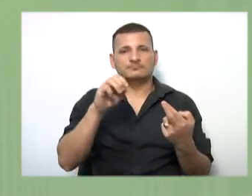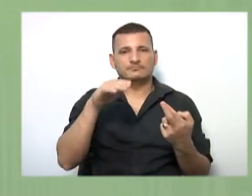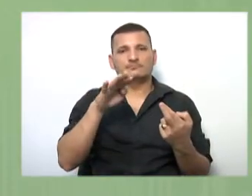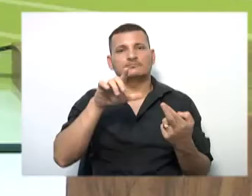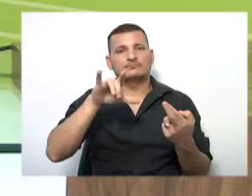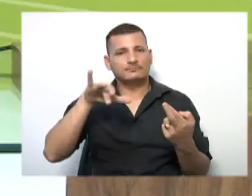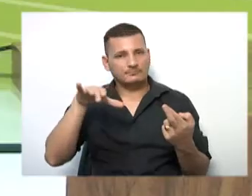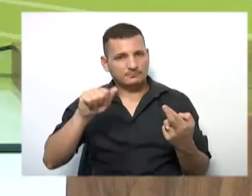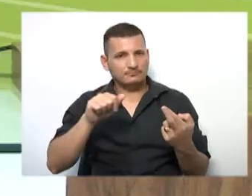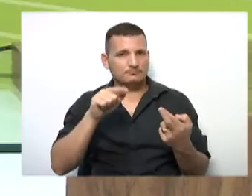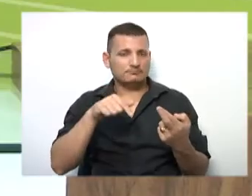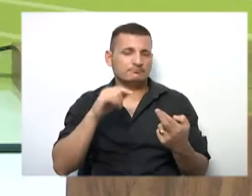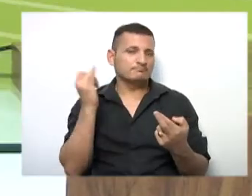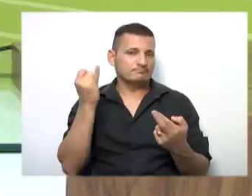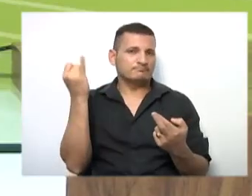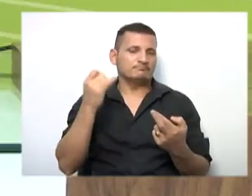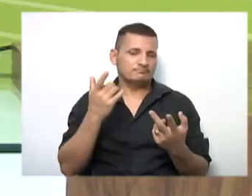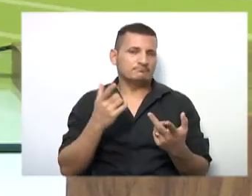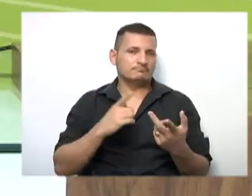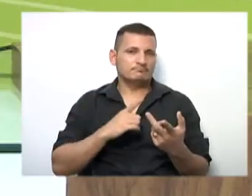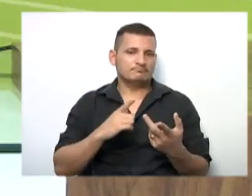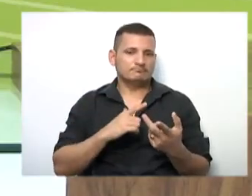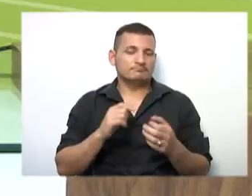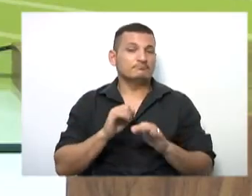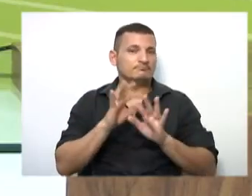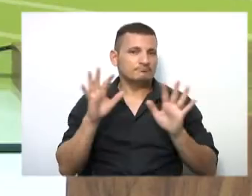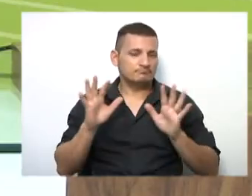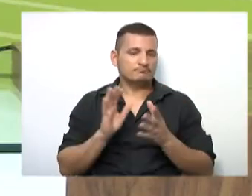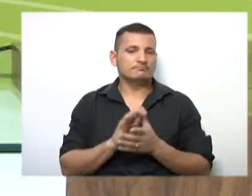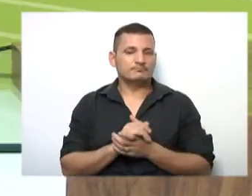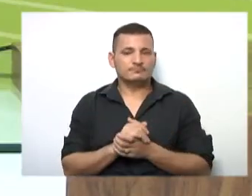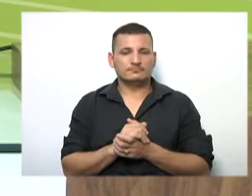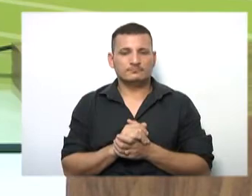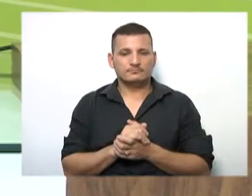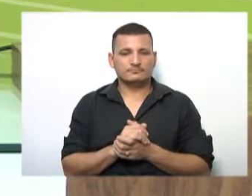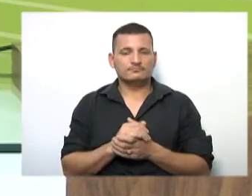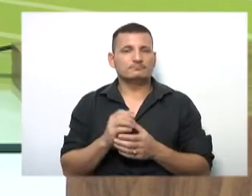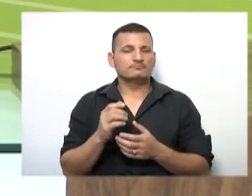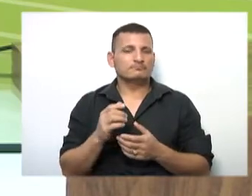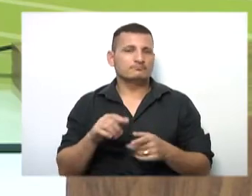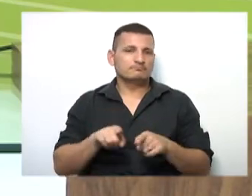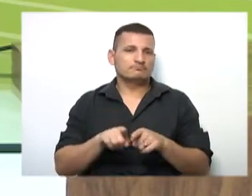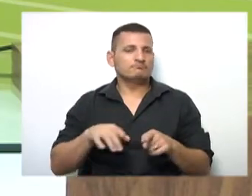conselhos para garantir a transparência. Então, eles vão ser muito importantes, principalmente